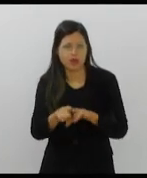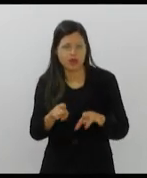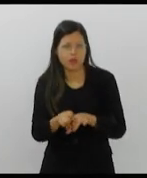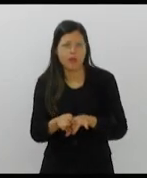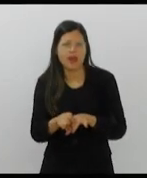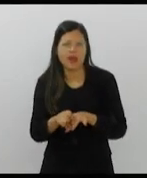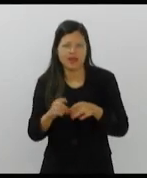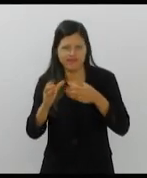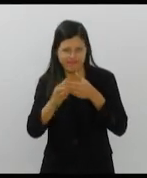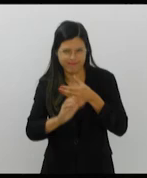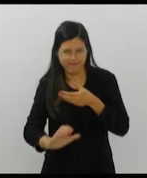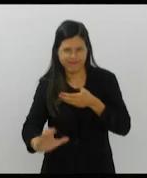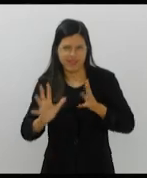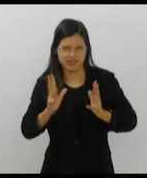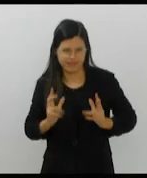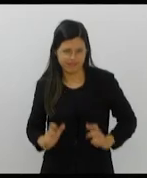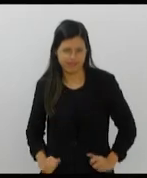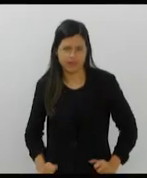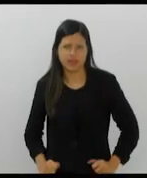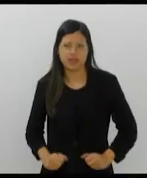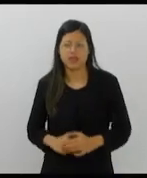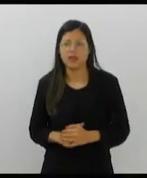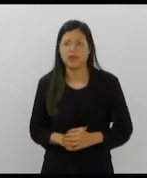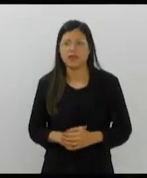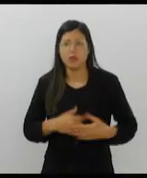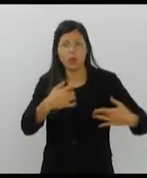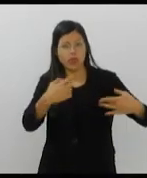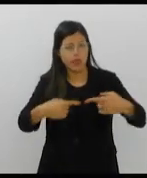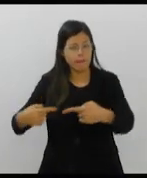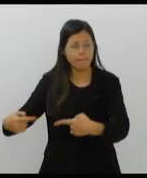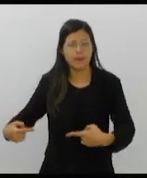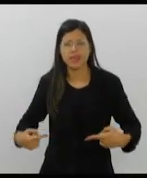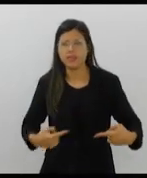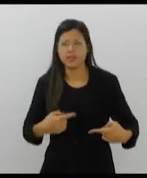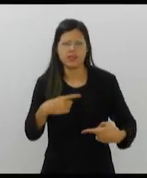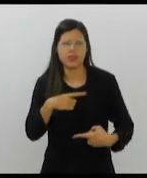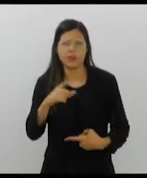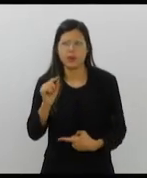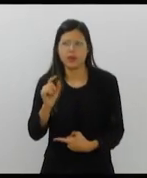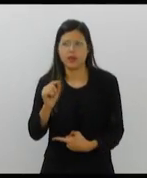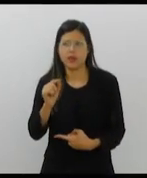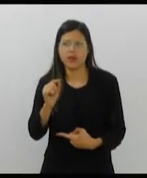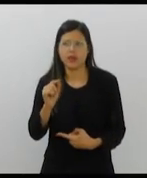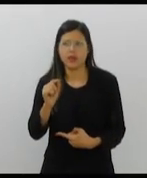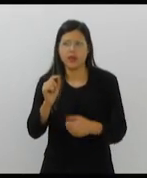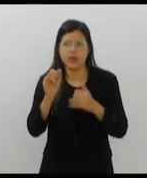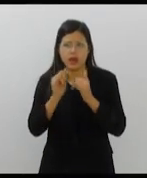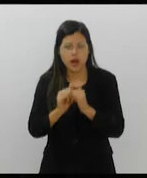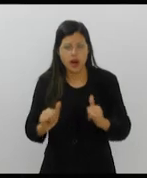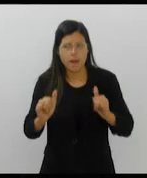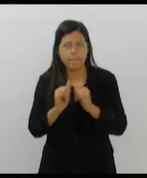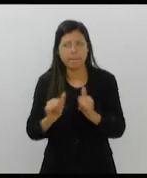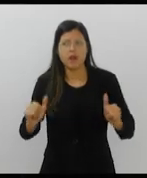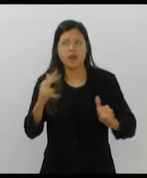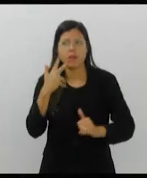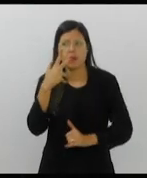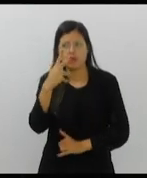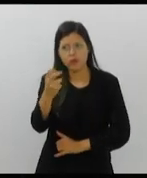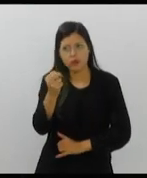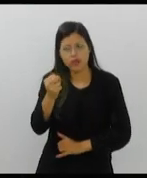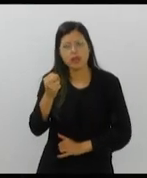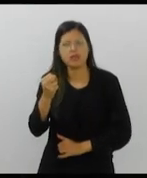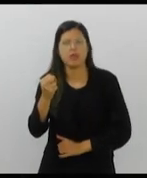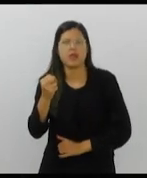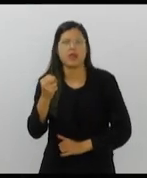esgoto. Dentre os muitos debates estavam, obviamente, campanhas pelo reconhecimento e fortalecimento da